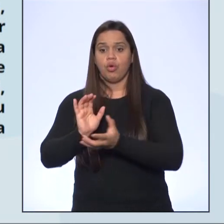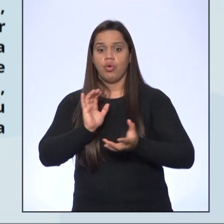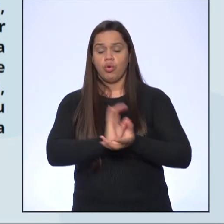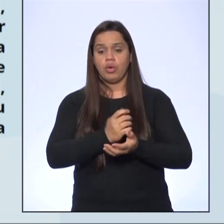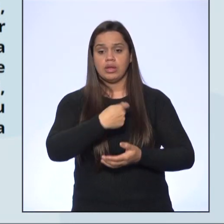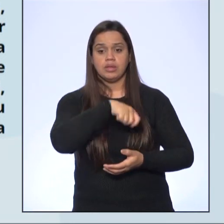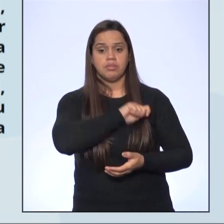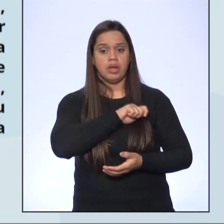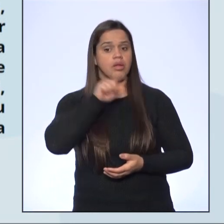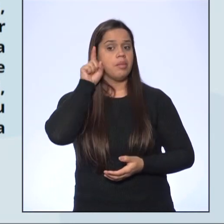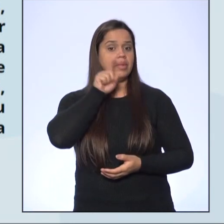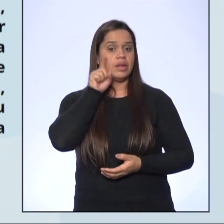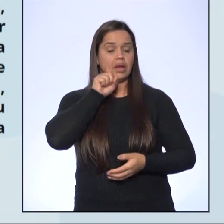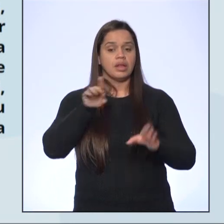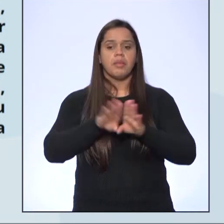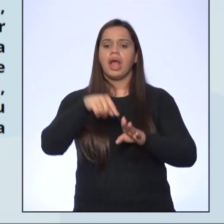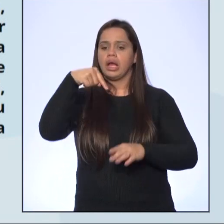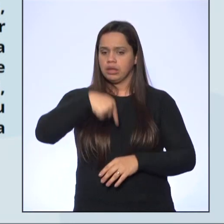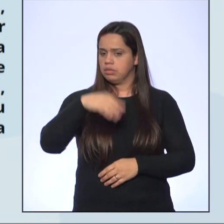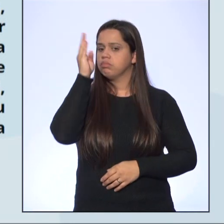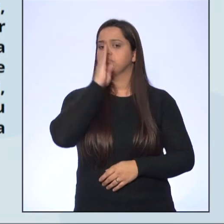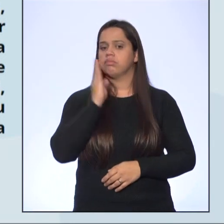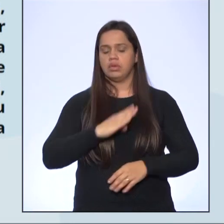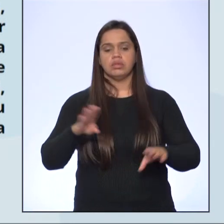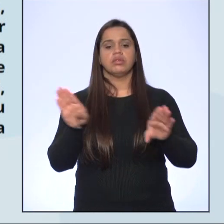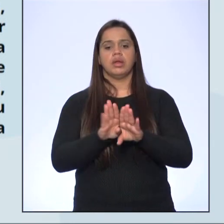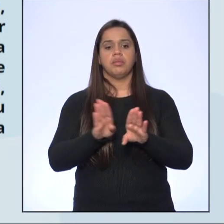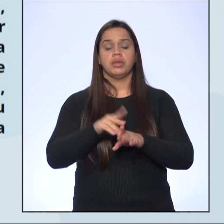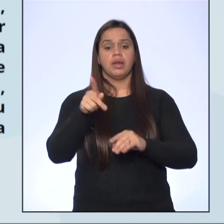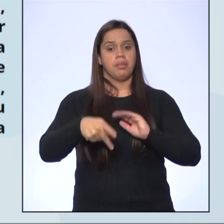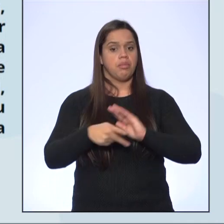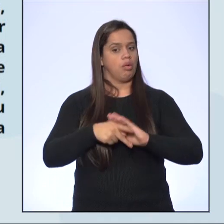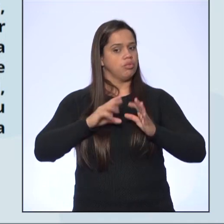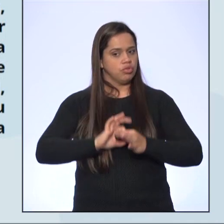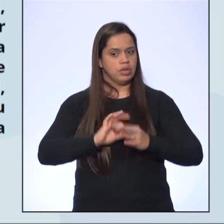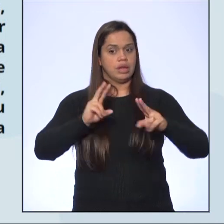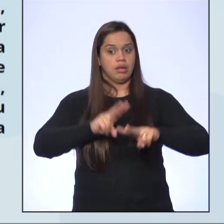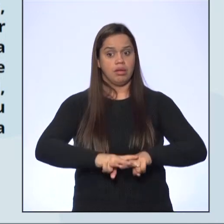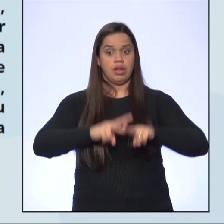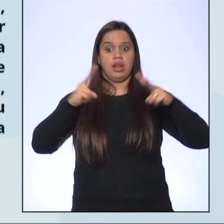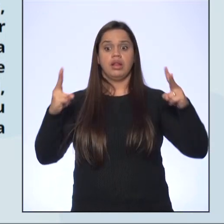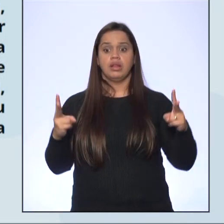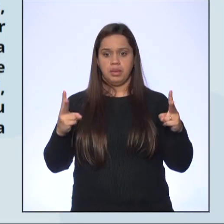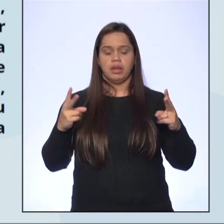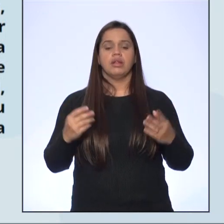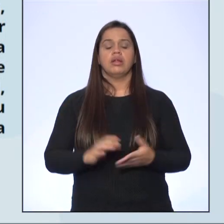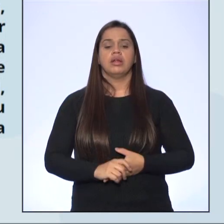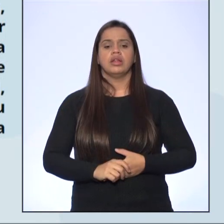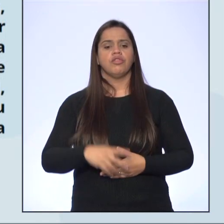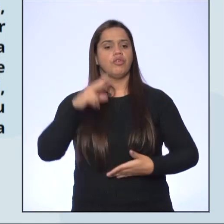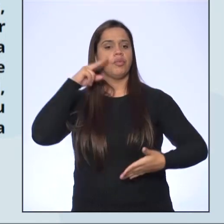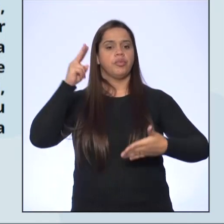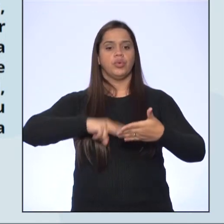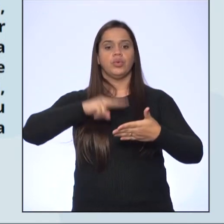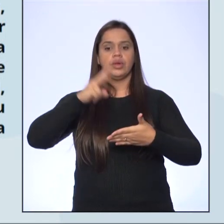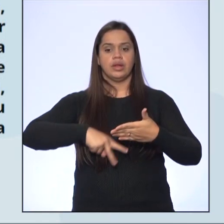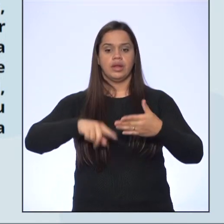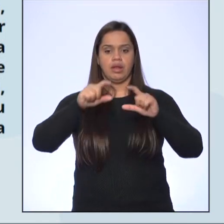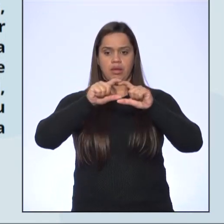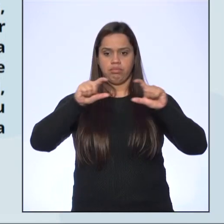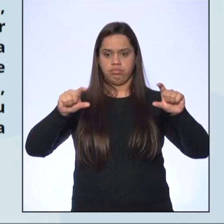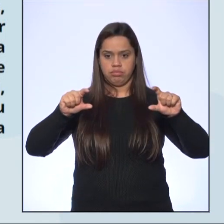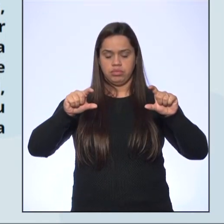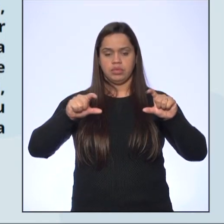hispano-americanas e aqui também no Brasil, nesses movimentos emancipatórios. Então, vamos ler esses trechos e